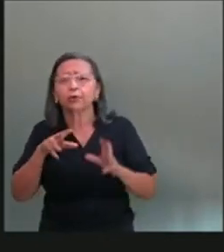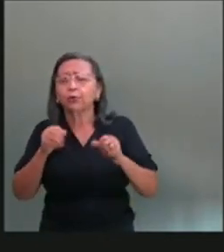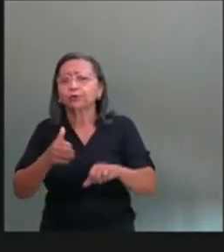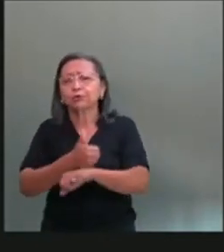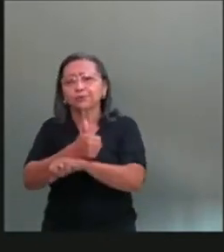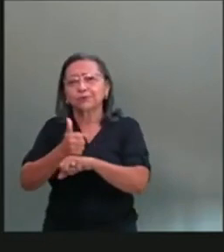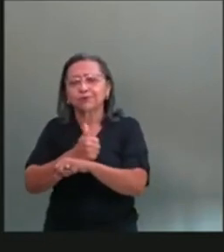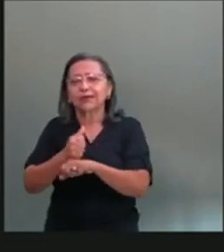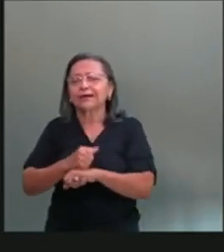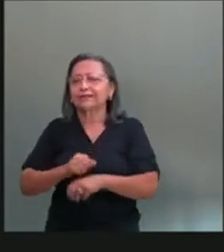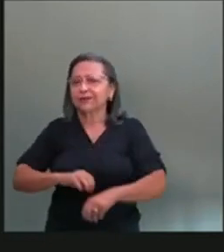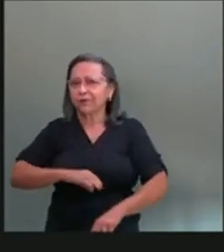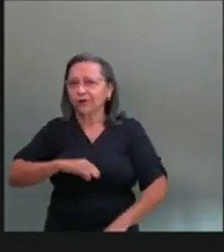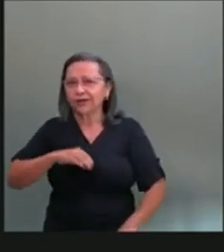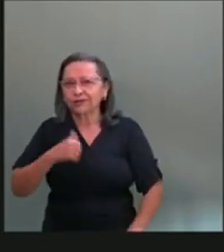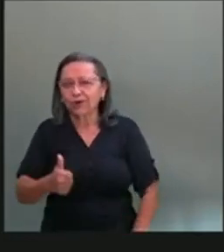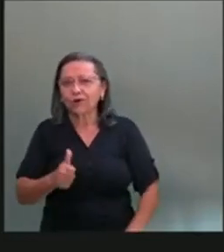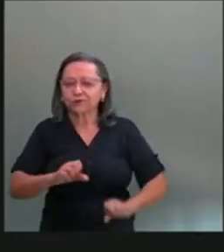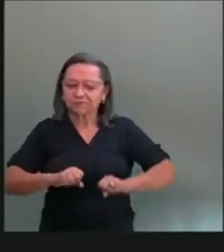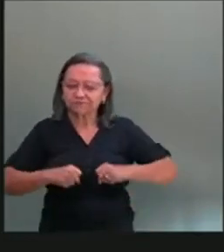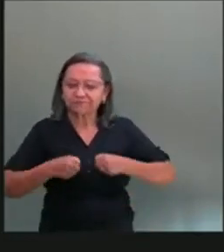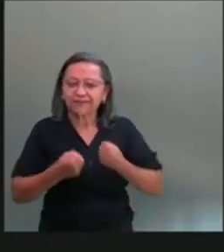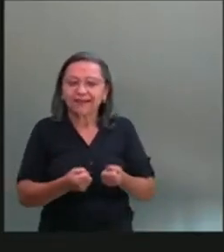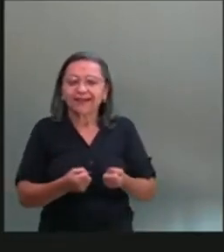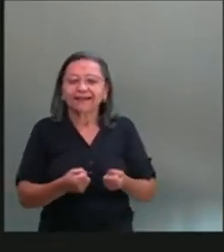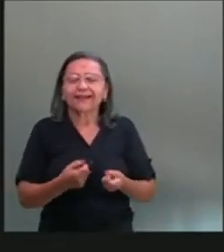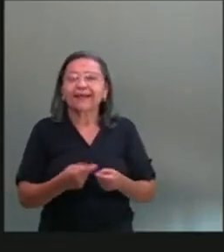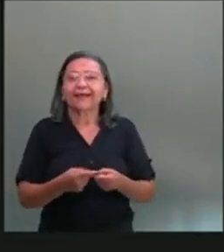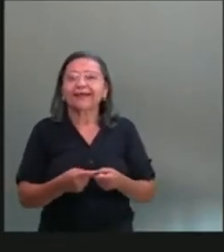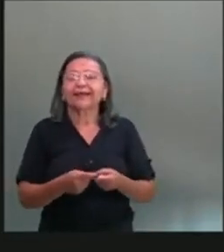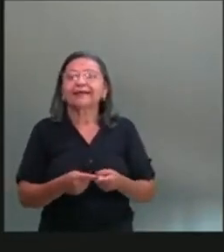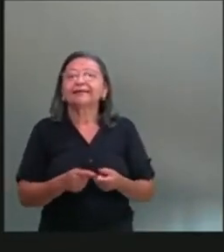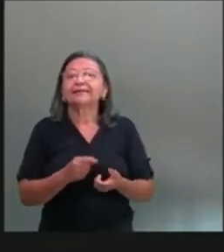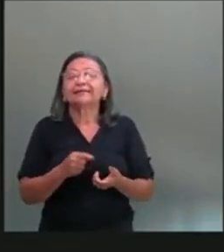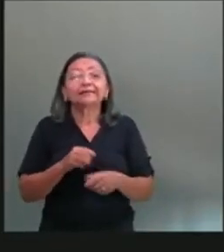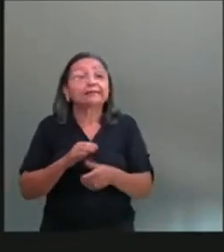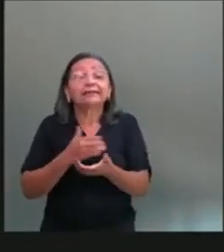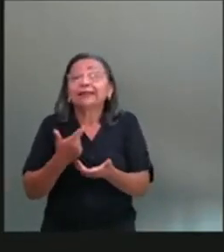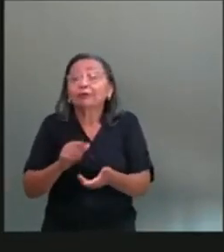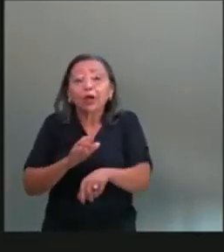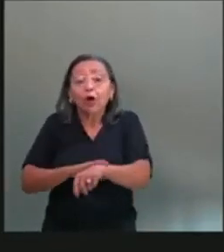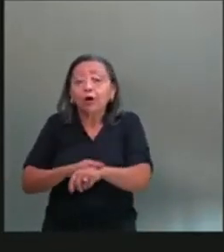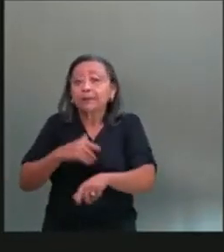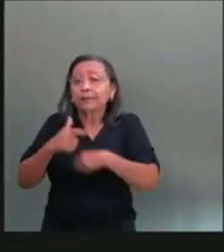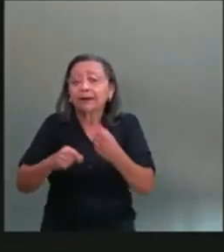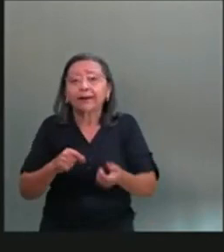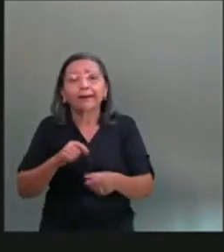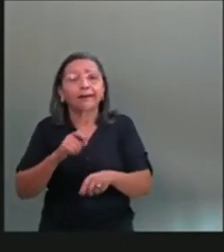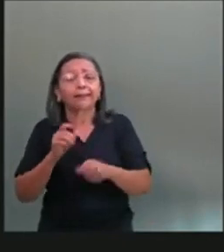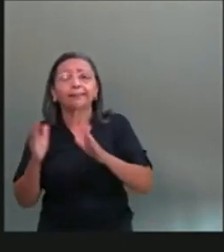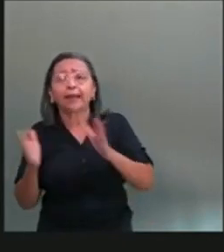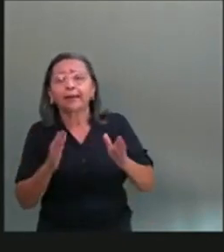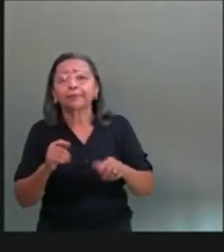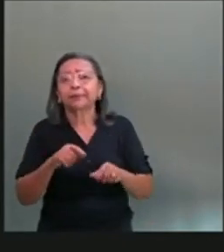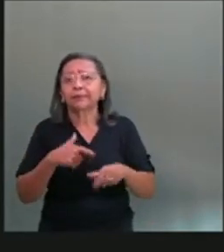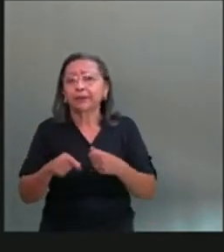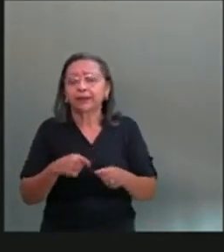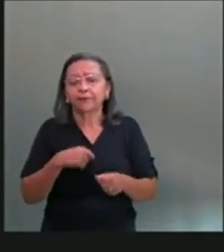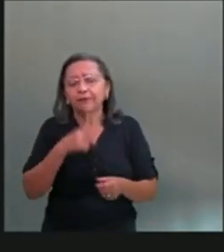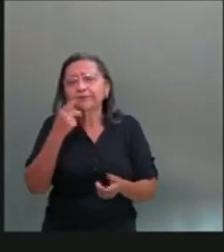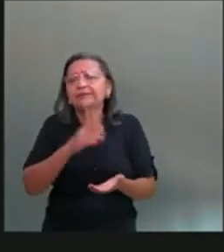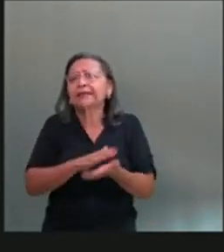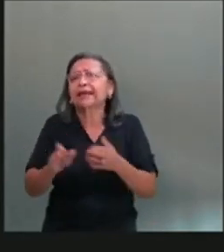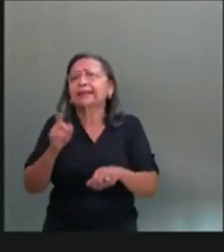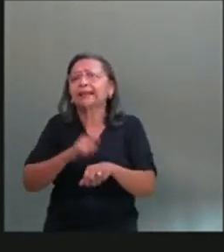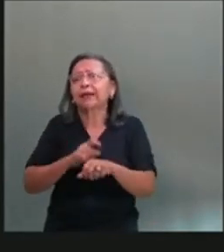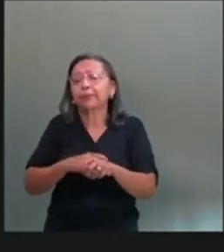profissionais destemidos, não é? Dedicados, entregues, sem hora para trabalhar, sem tempo para trabalhar. Eu digo sem tempo para